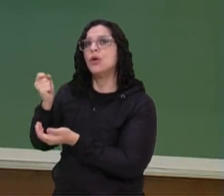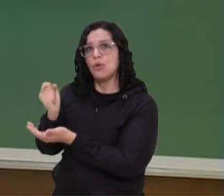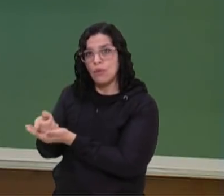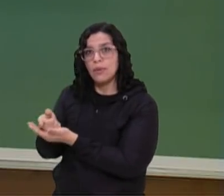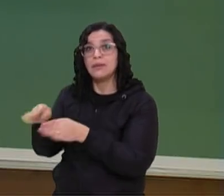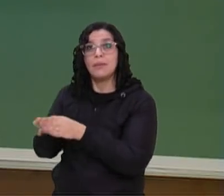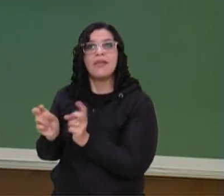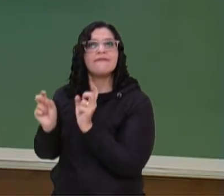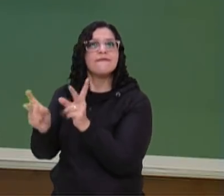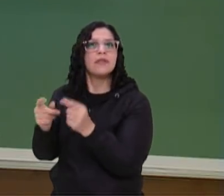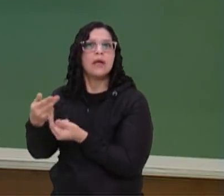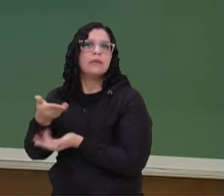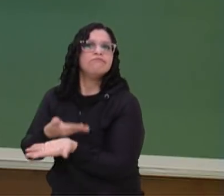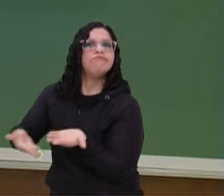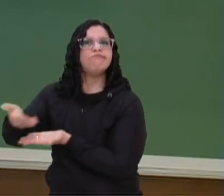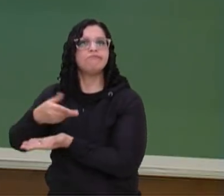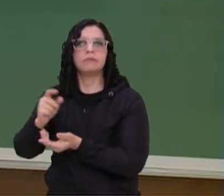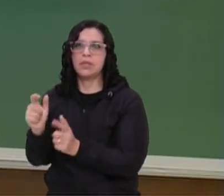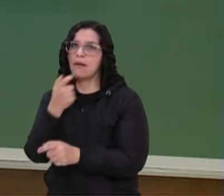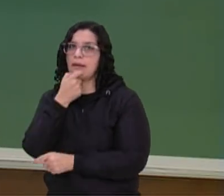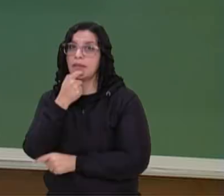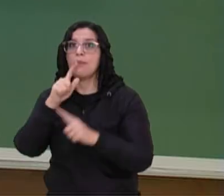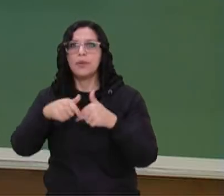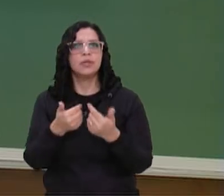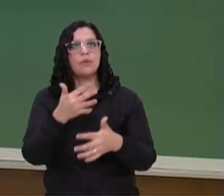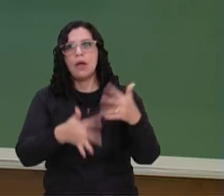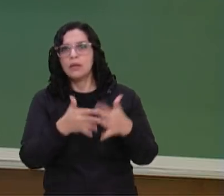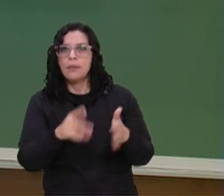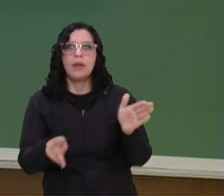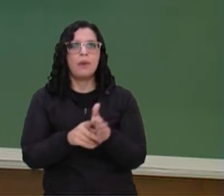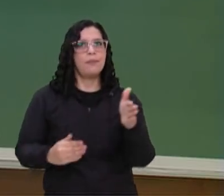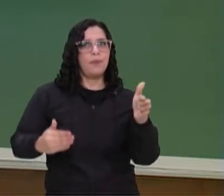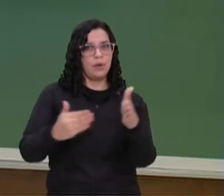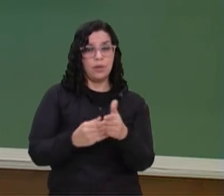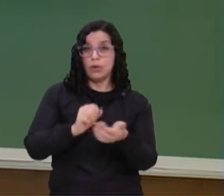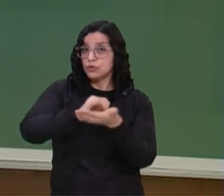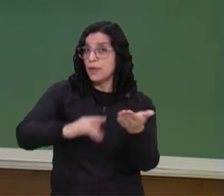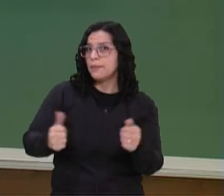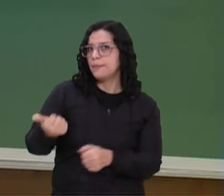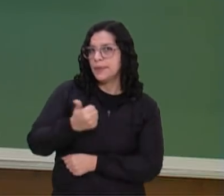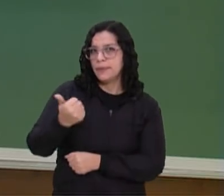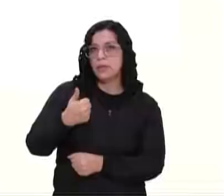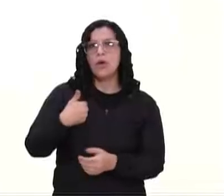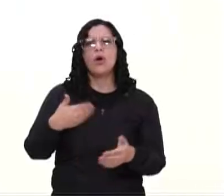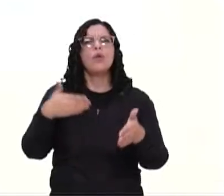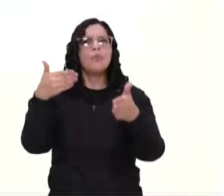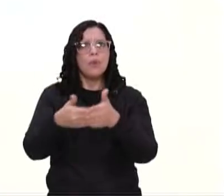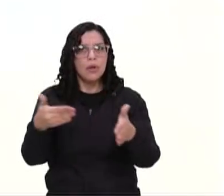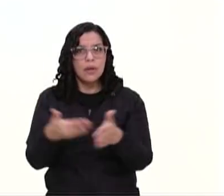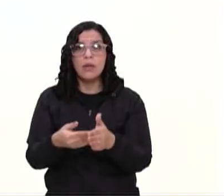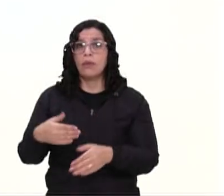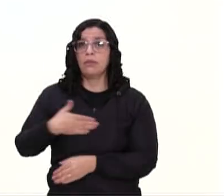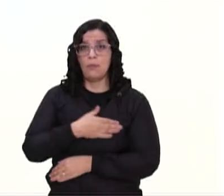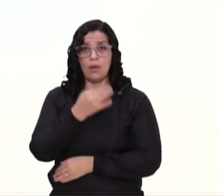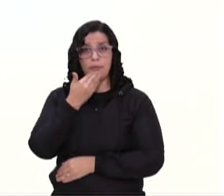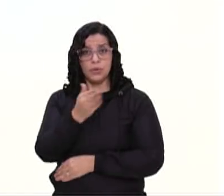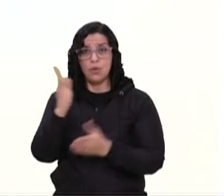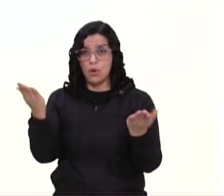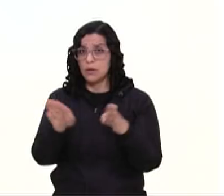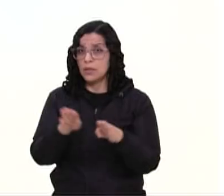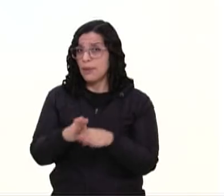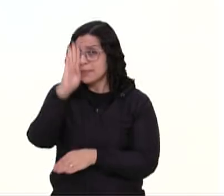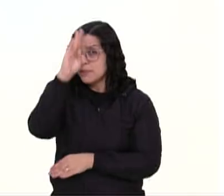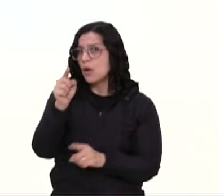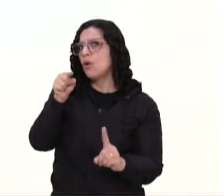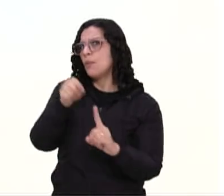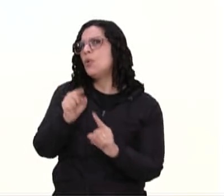com o bloqueio continental. Tá? Mas vamos para a nossa primeira atividade de hoje. O bloqueio continental decretado por Napoleão tinha como um de seus